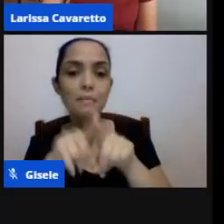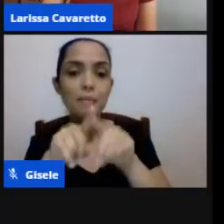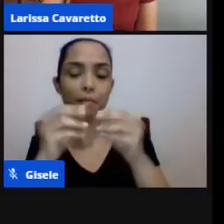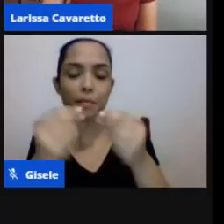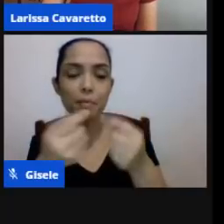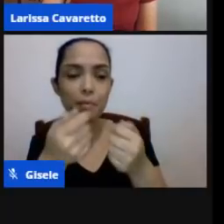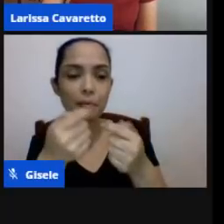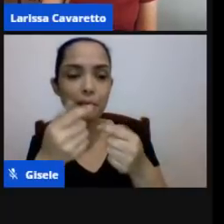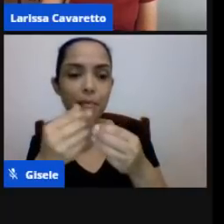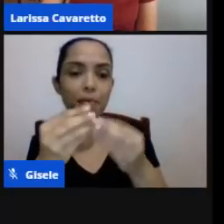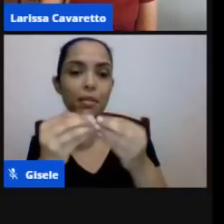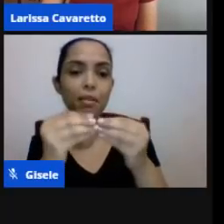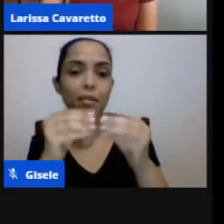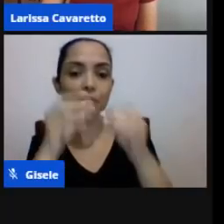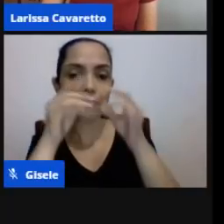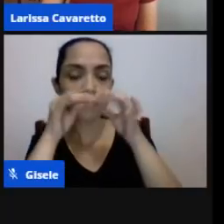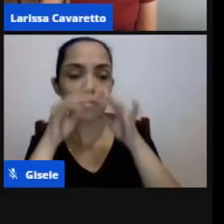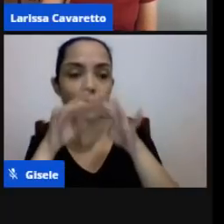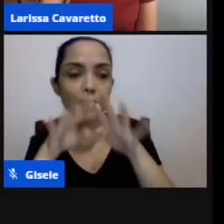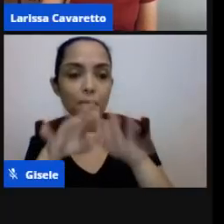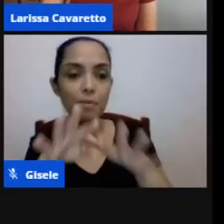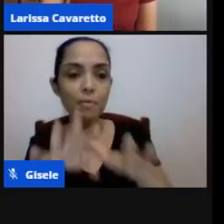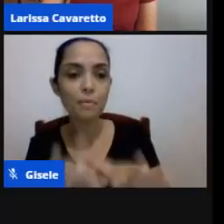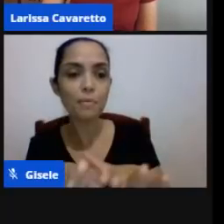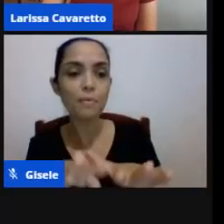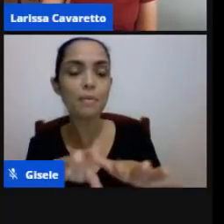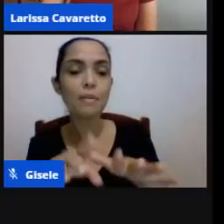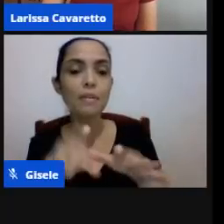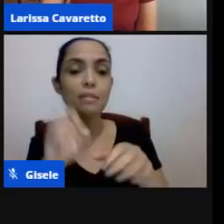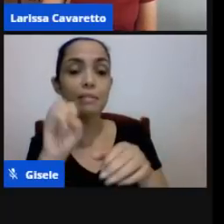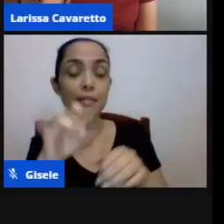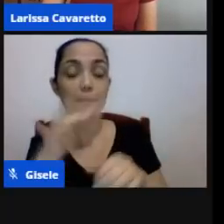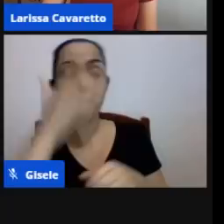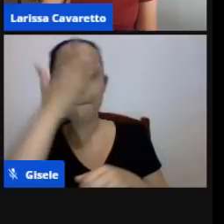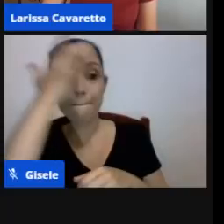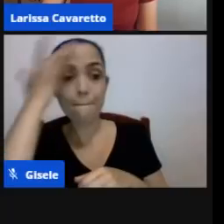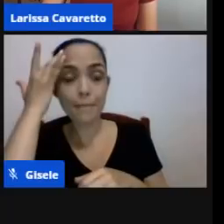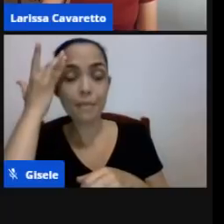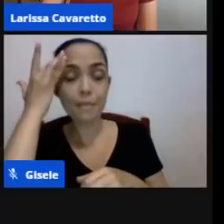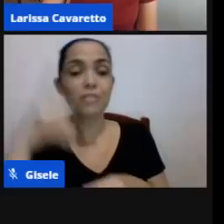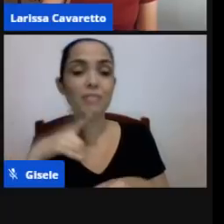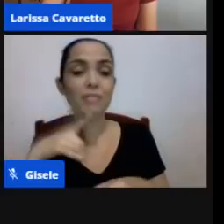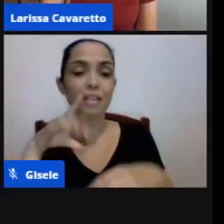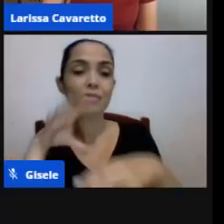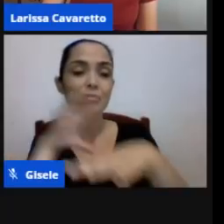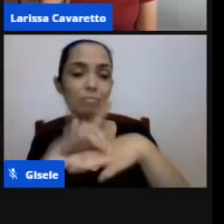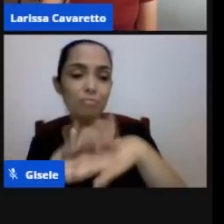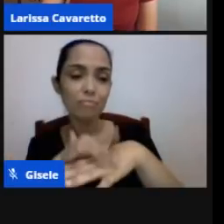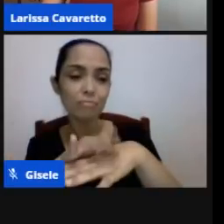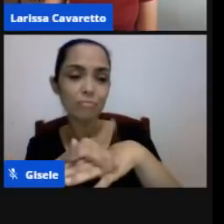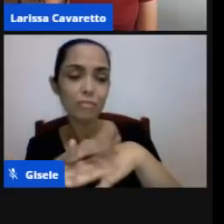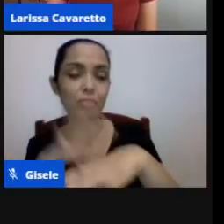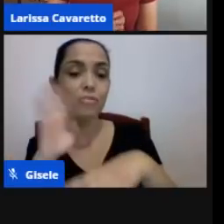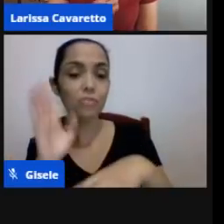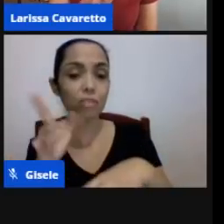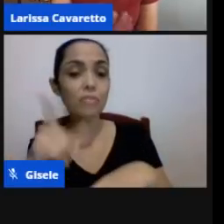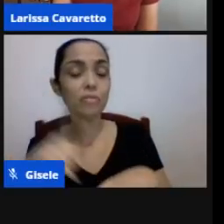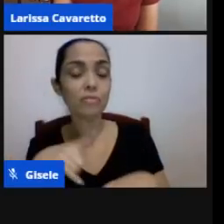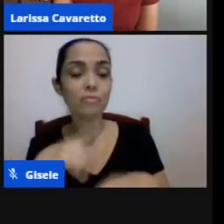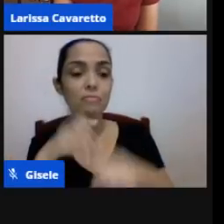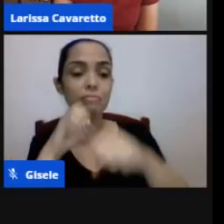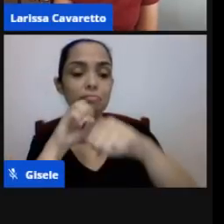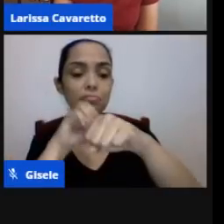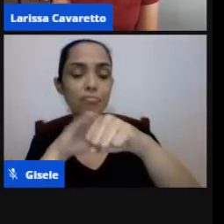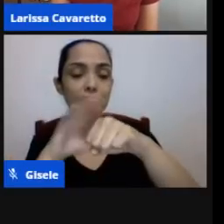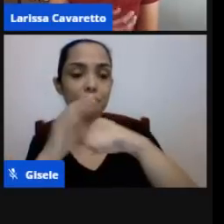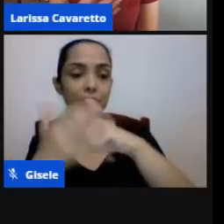chama de aerossóis. Essas partículas, se a pessoa estiver contaminada com a Covid-19, essas partículas elas carregam